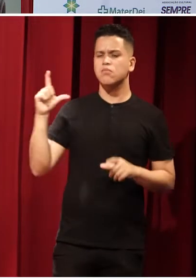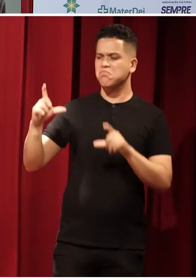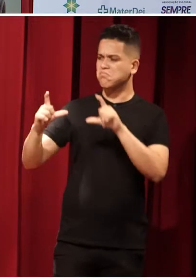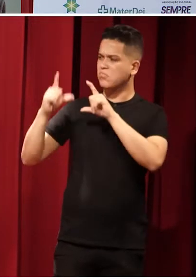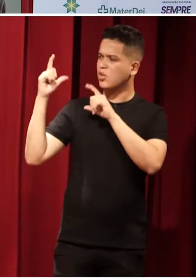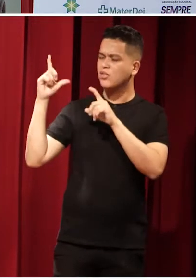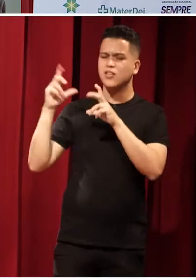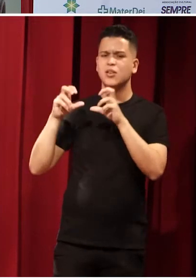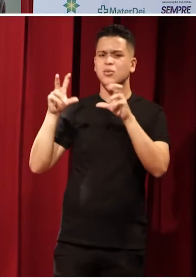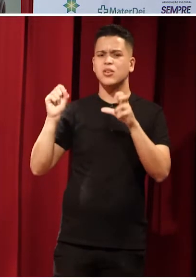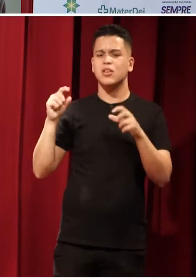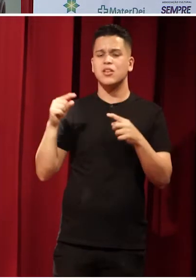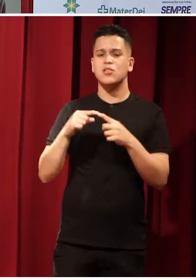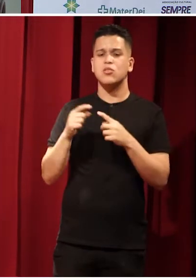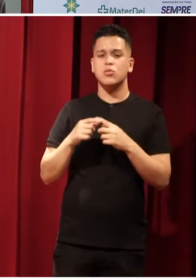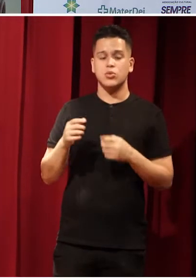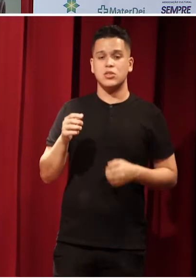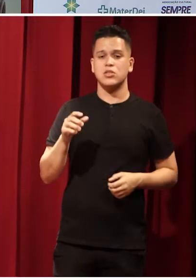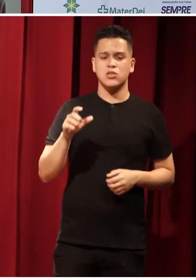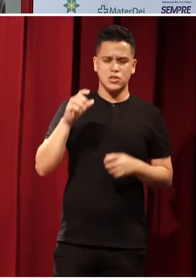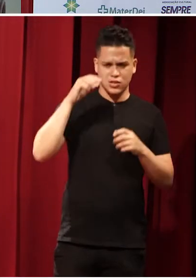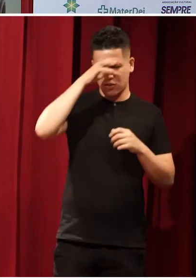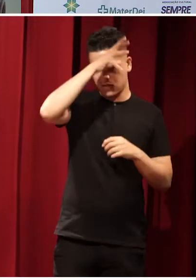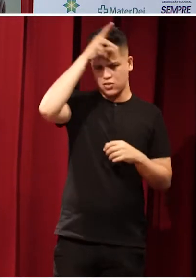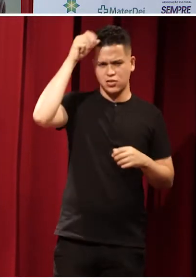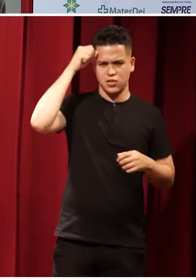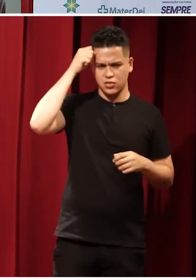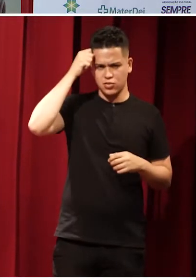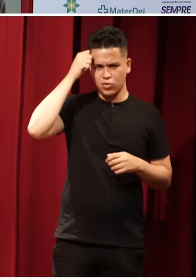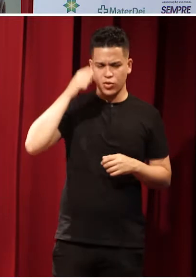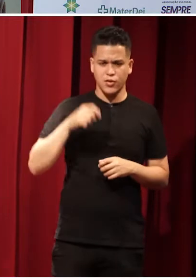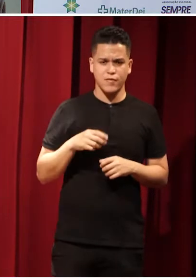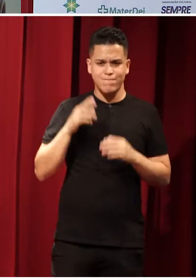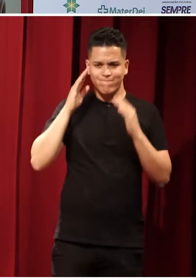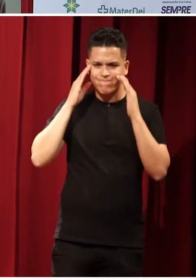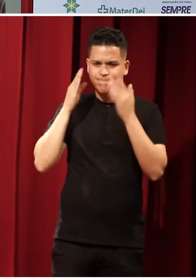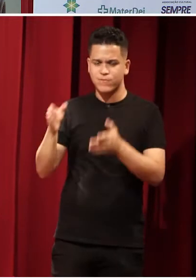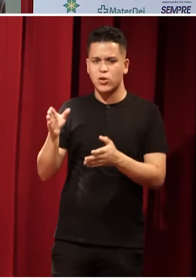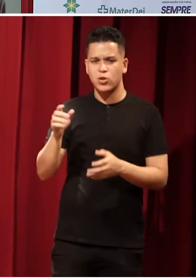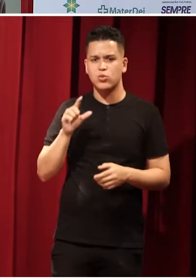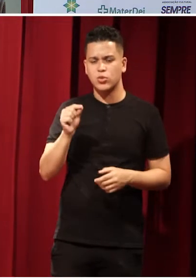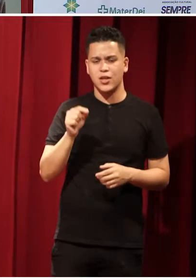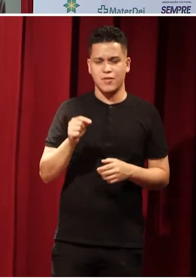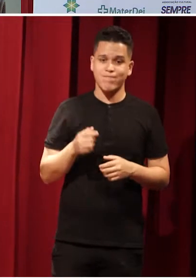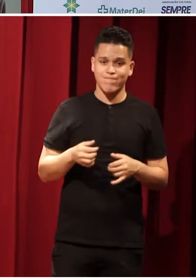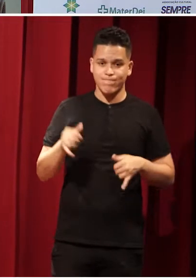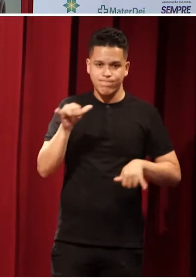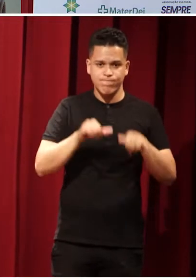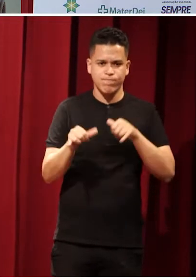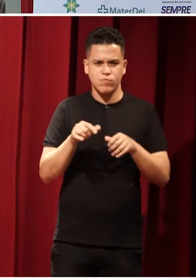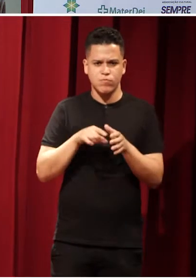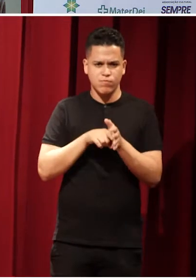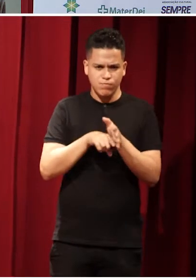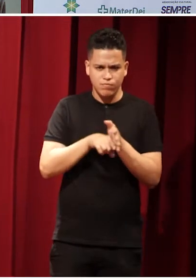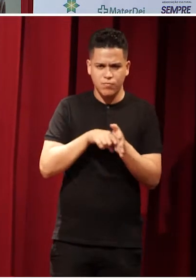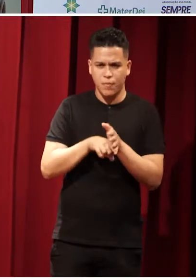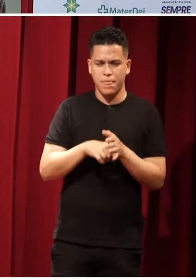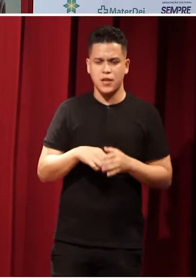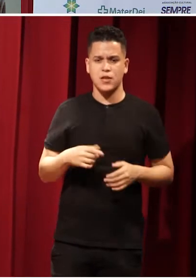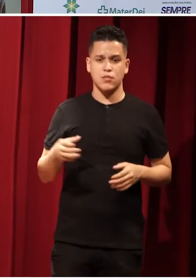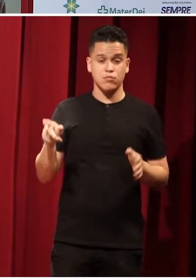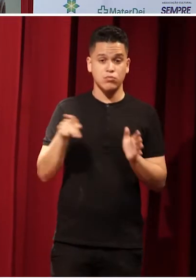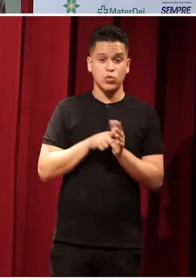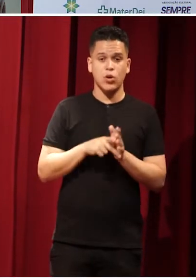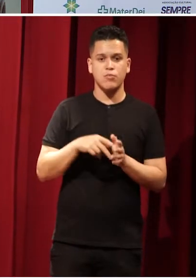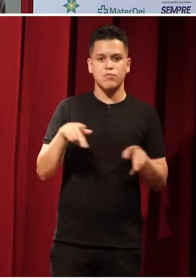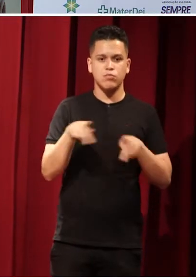um painel científico da Amazônia dirigido pelo professor Jeffrey Sachs, da Universidade de